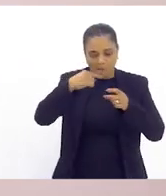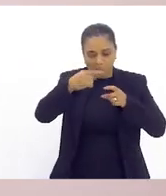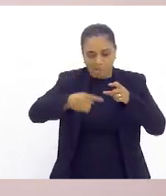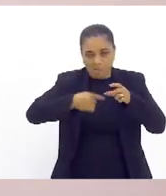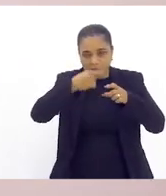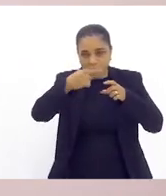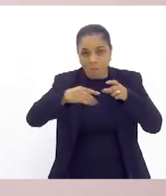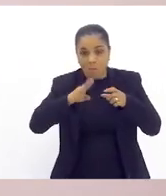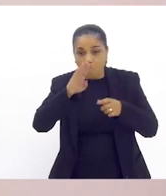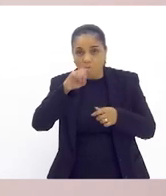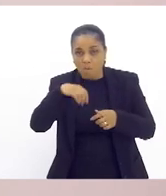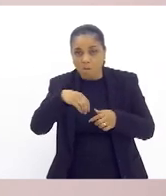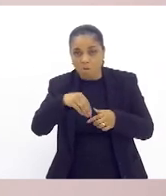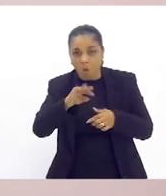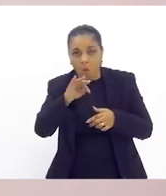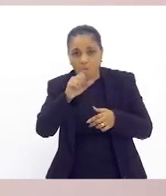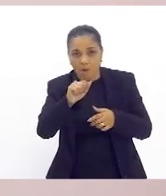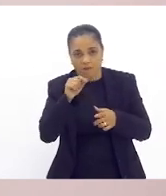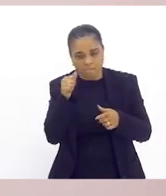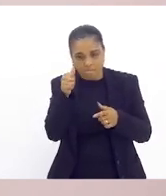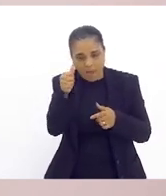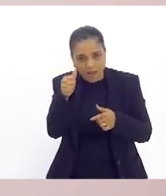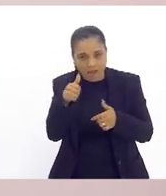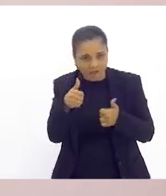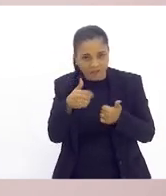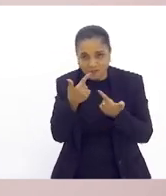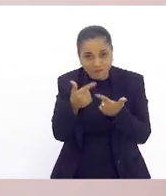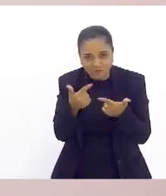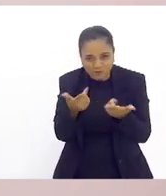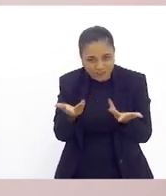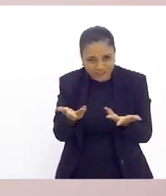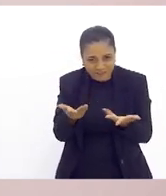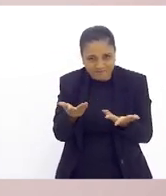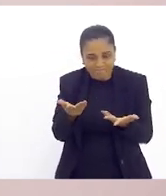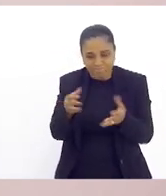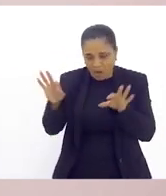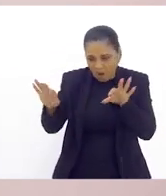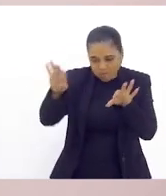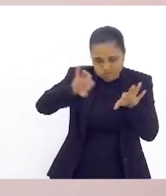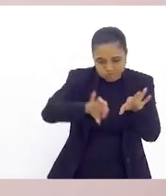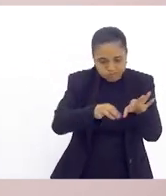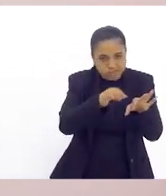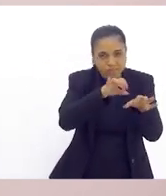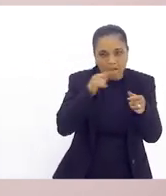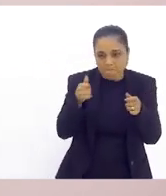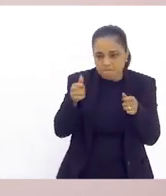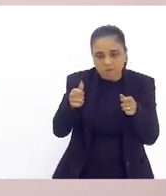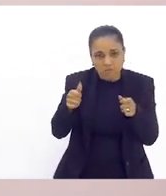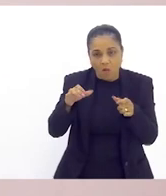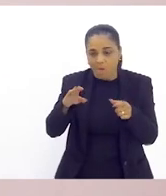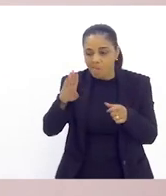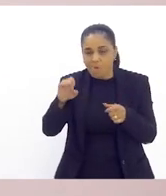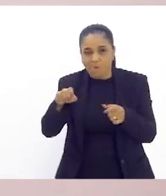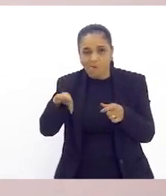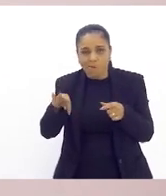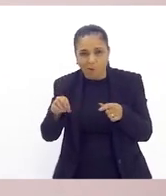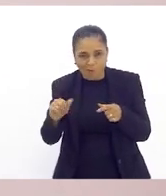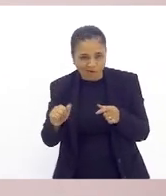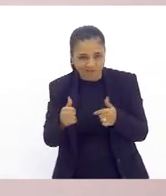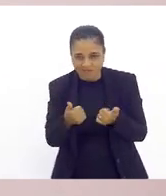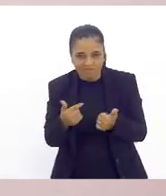ter água dentro do nosso município então ficamos aí né Com esse problema que eu acredito hoje que foi o